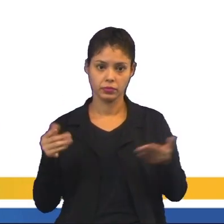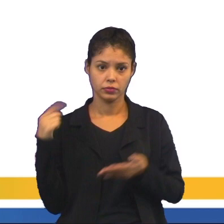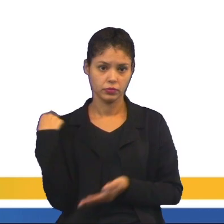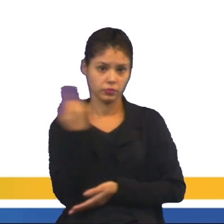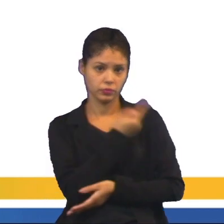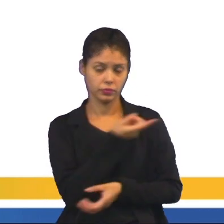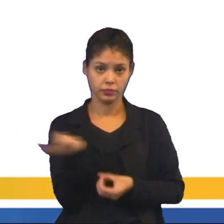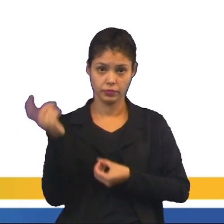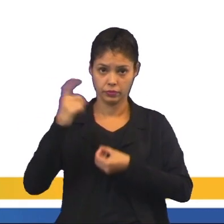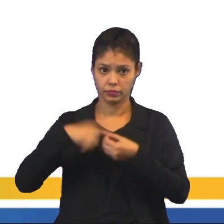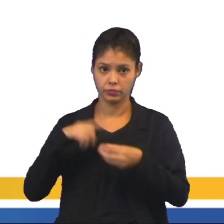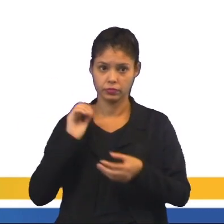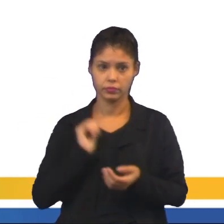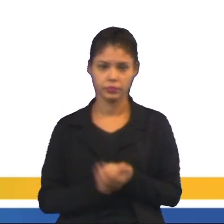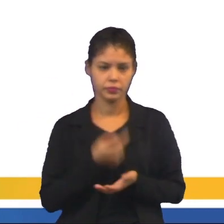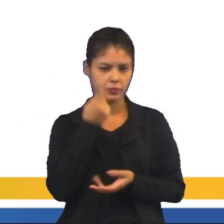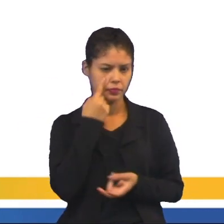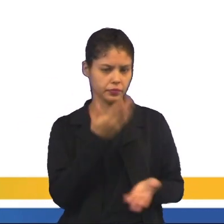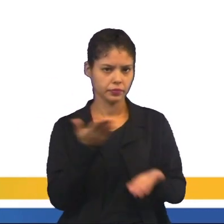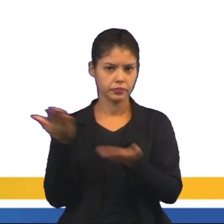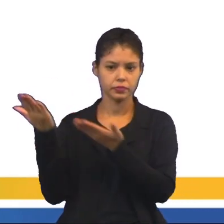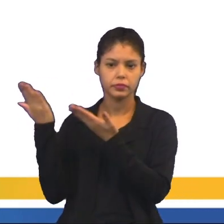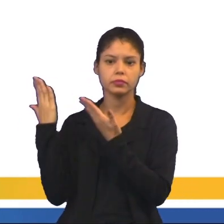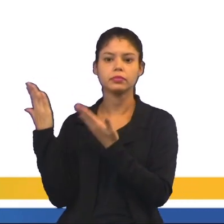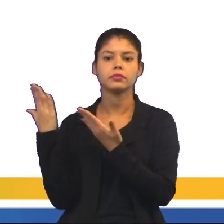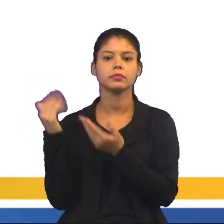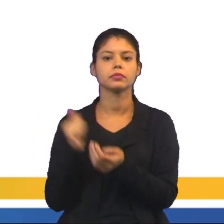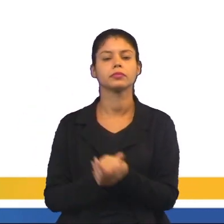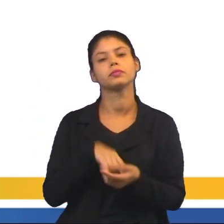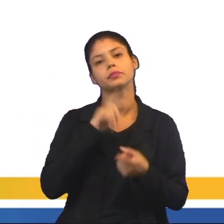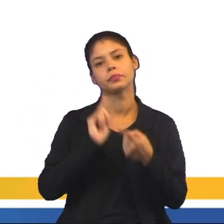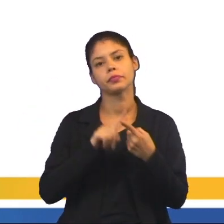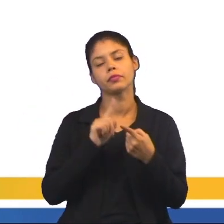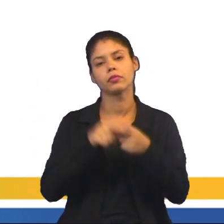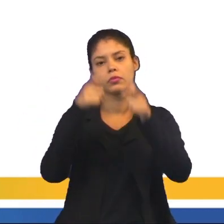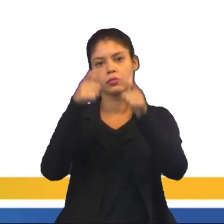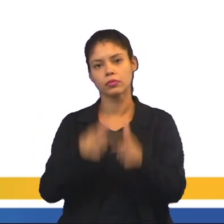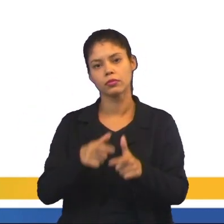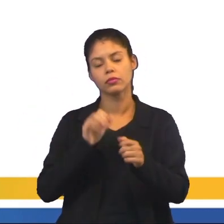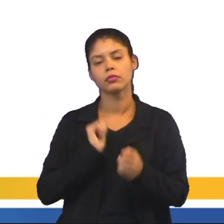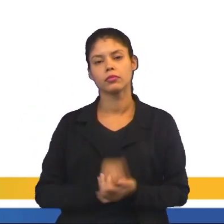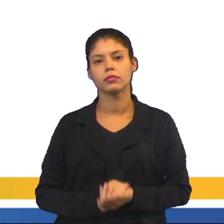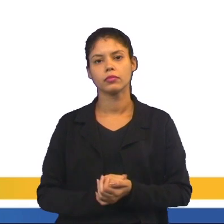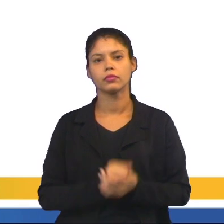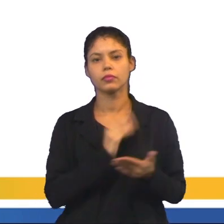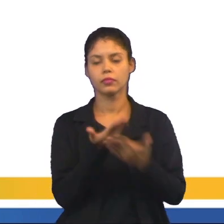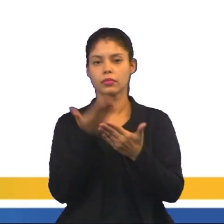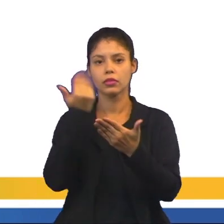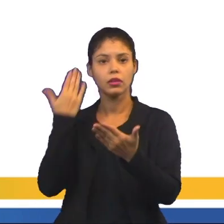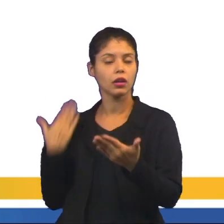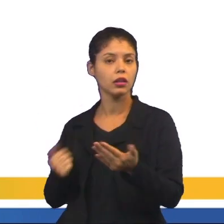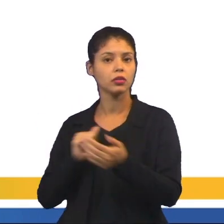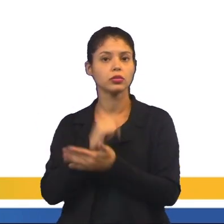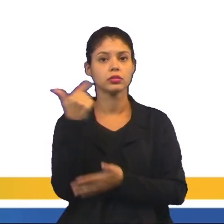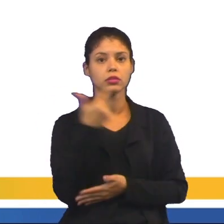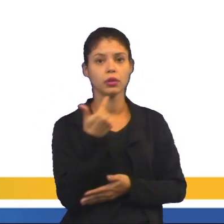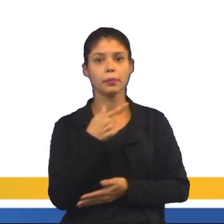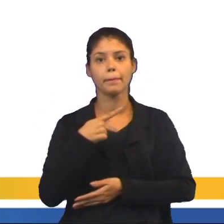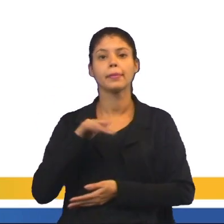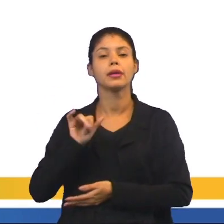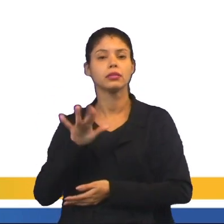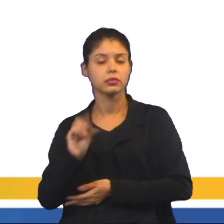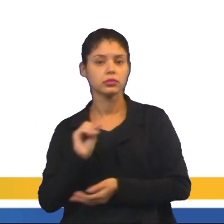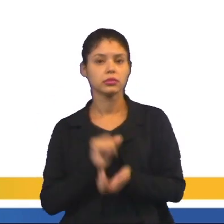vamos retornar. Observe aí, nós vamos retornar a primeira posição ali, antes do segundo passo, e